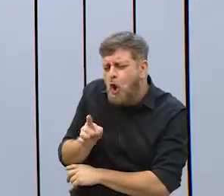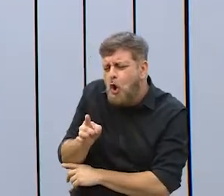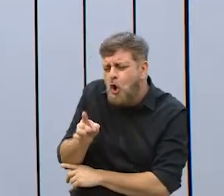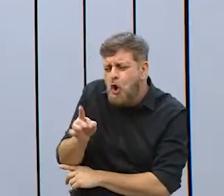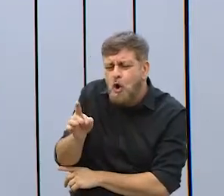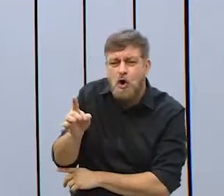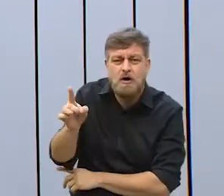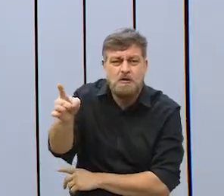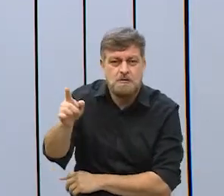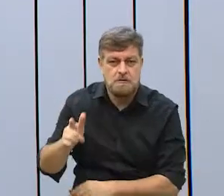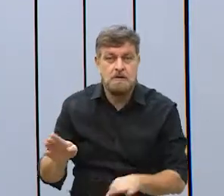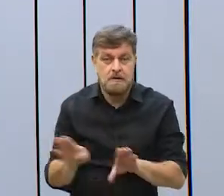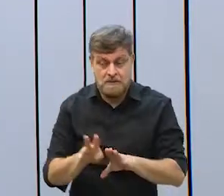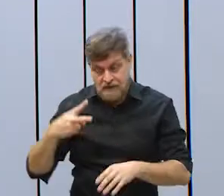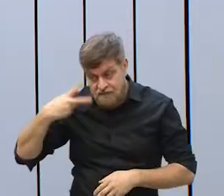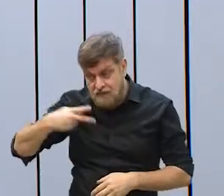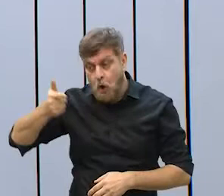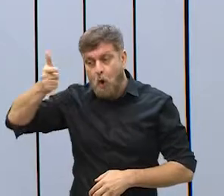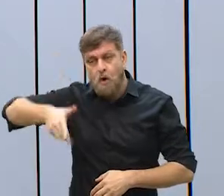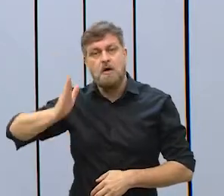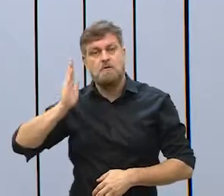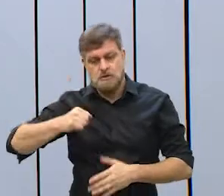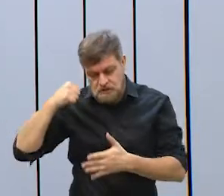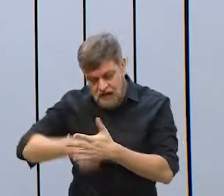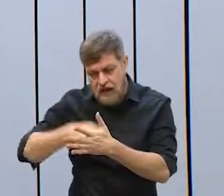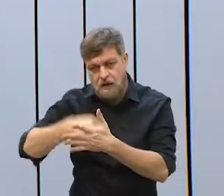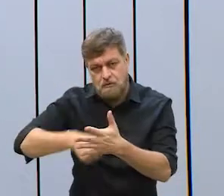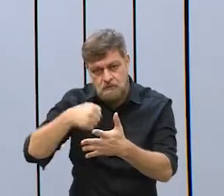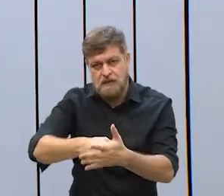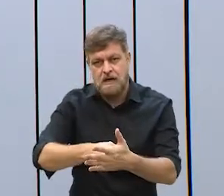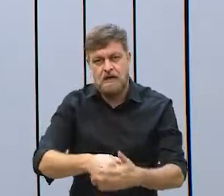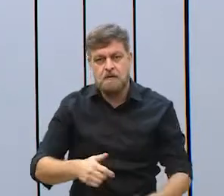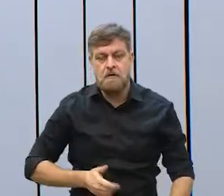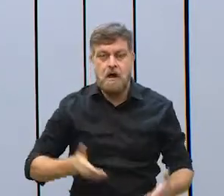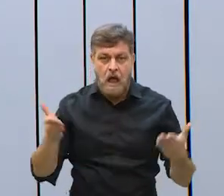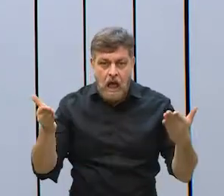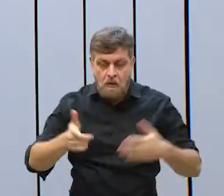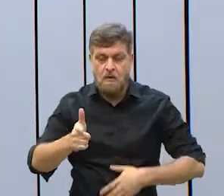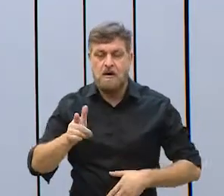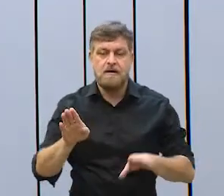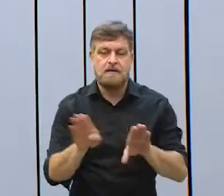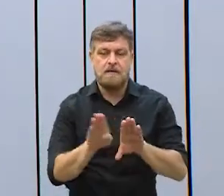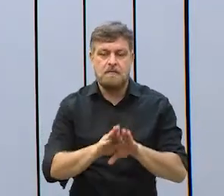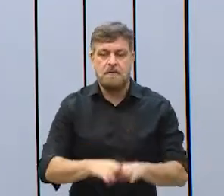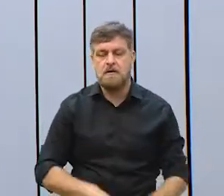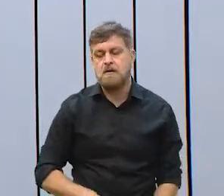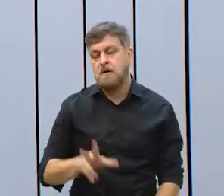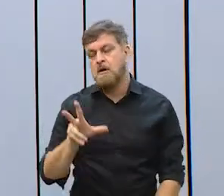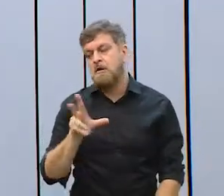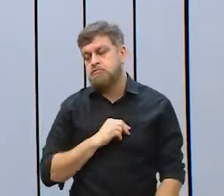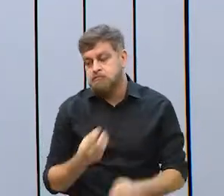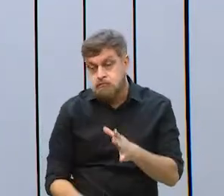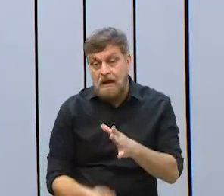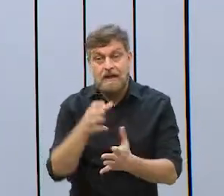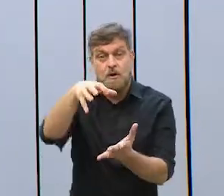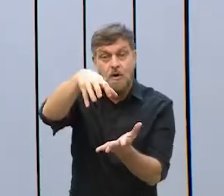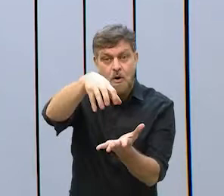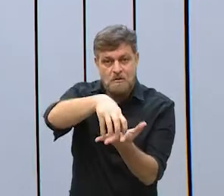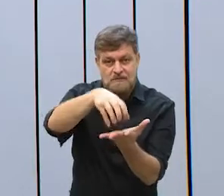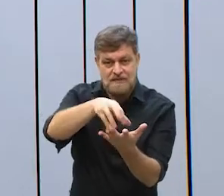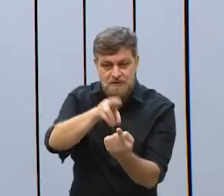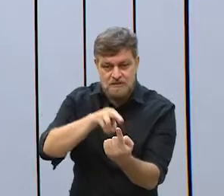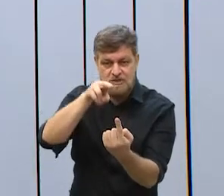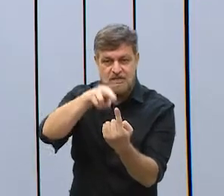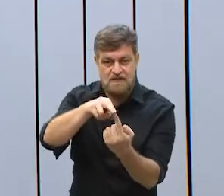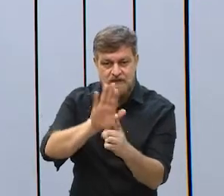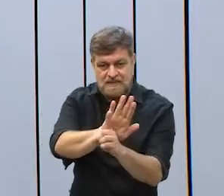aqui, inclusive de outros vereadores já lutaram por isso, né? E agora também foi inaugurado lá um CRAS próximo. Mas olha